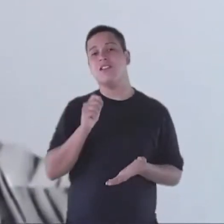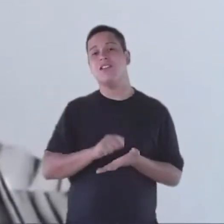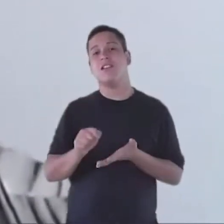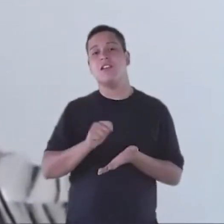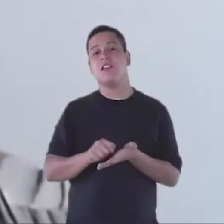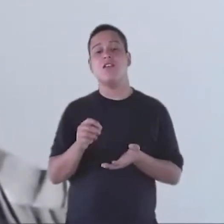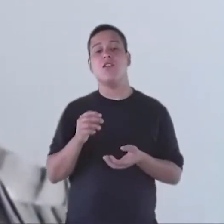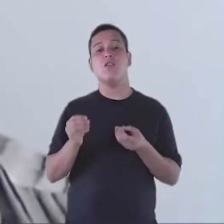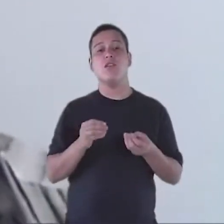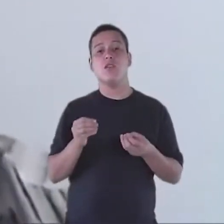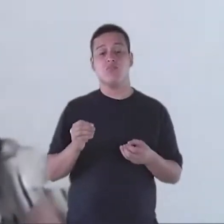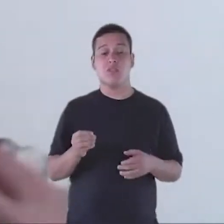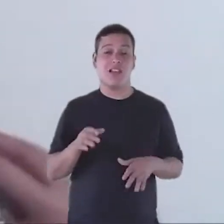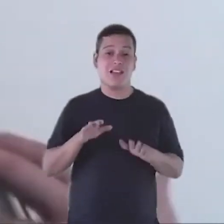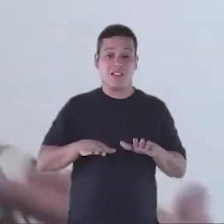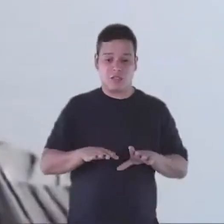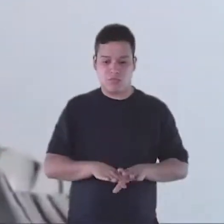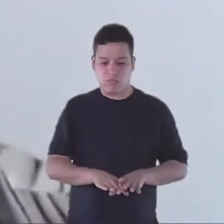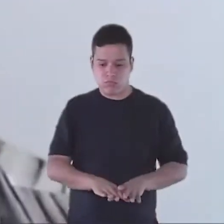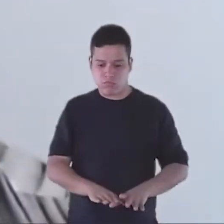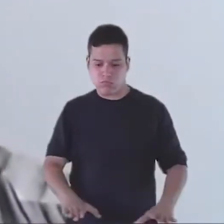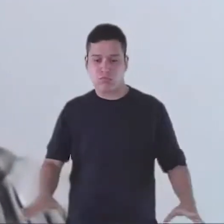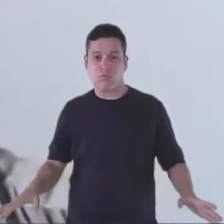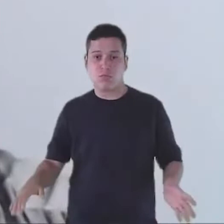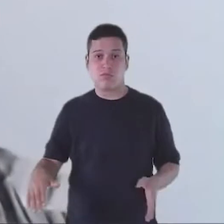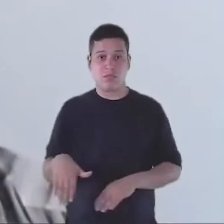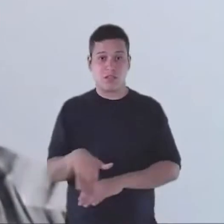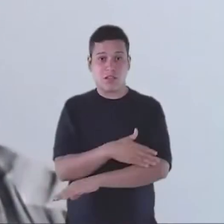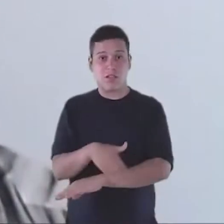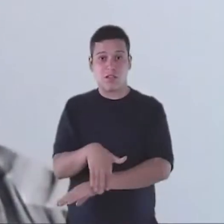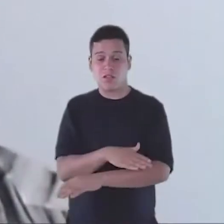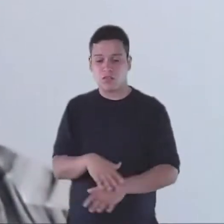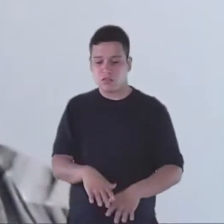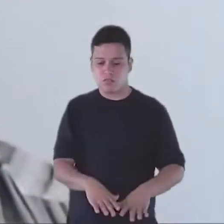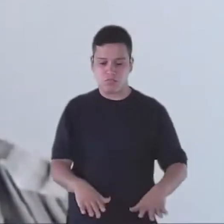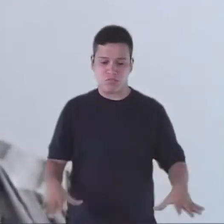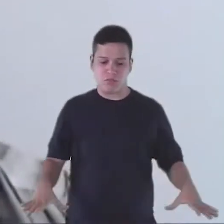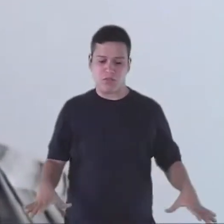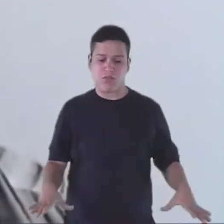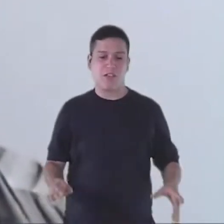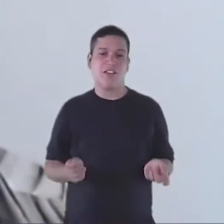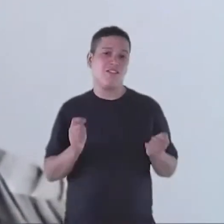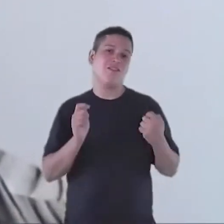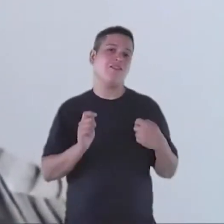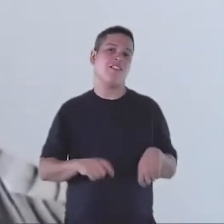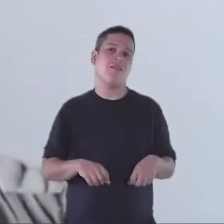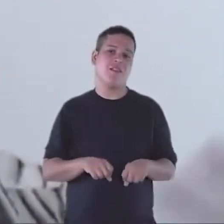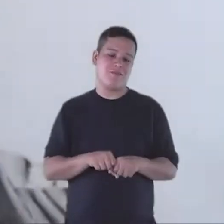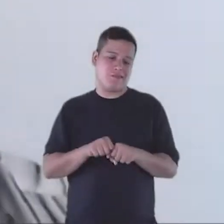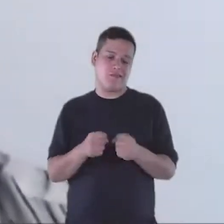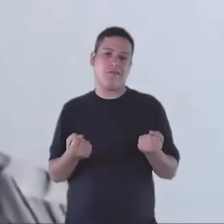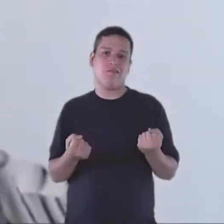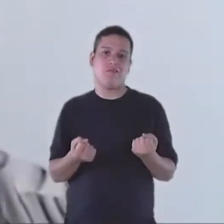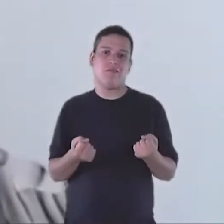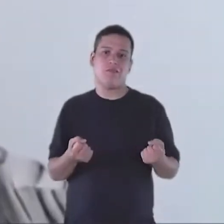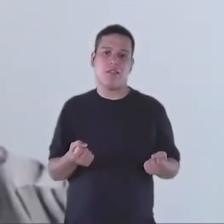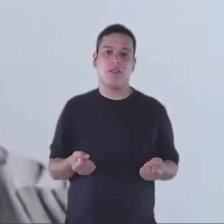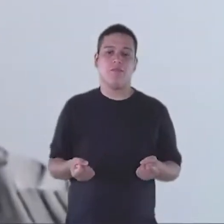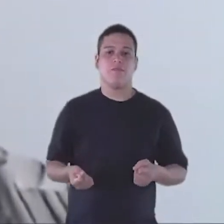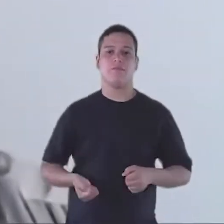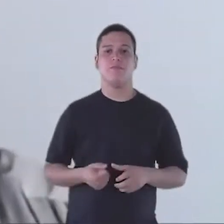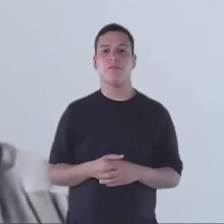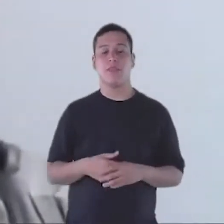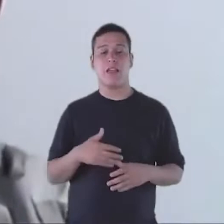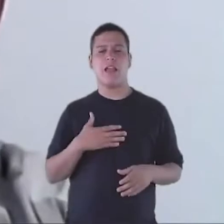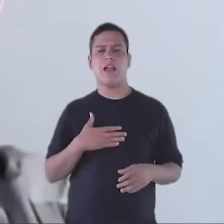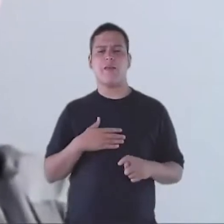bairro Petrópolis, enquanto as pessoas passavam. A minha sala de aula foi pública, foi a